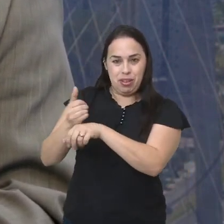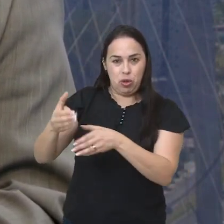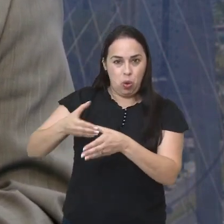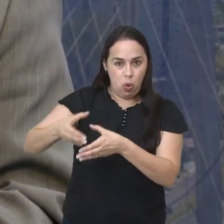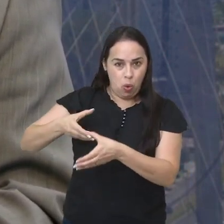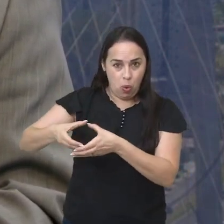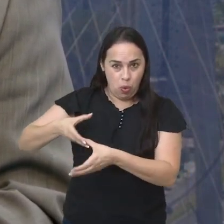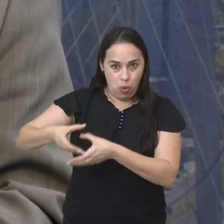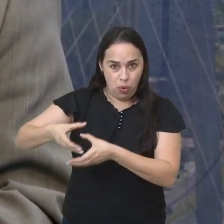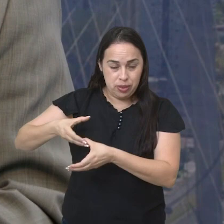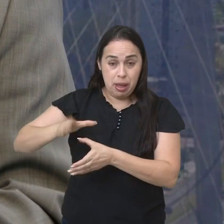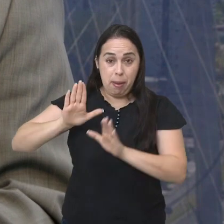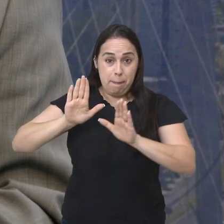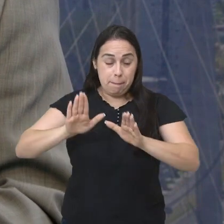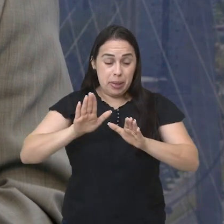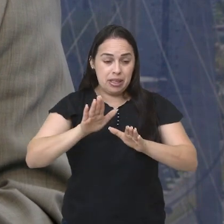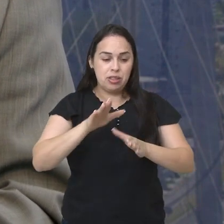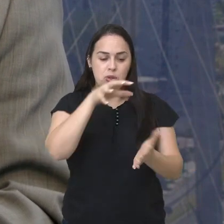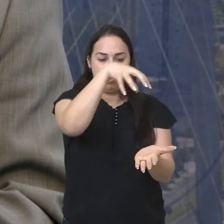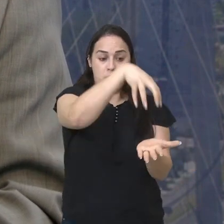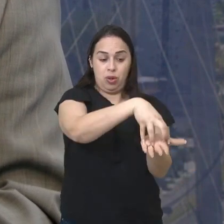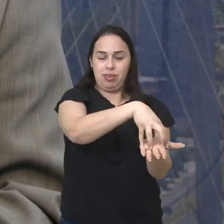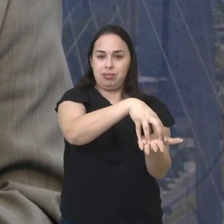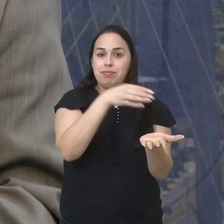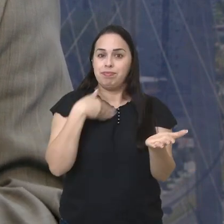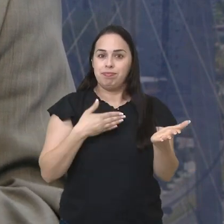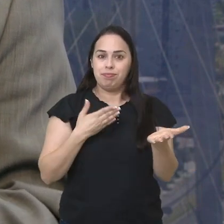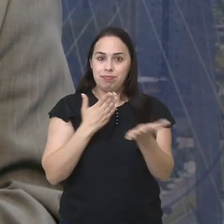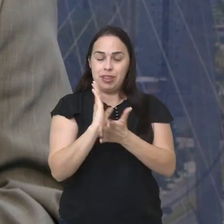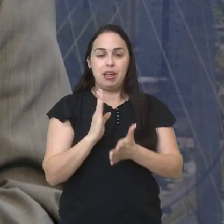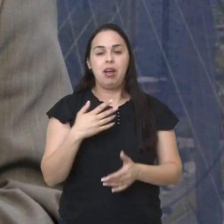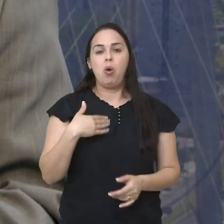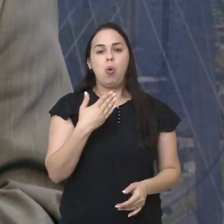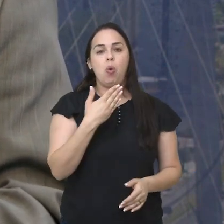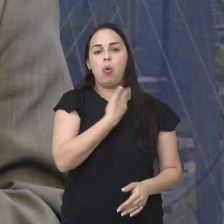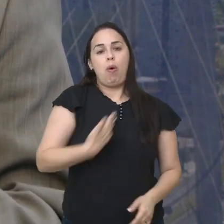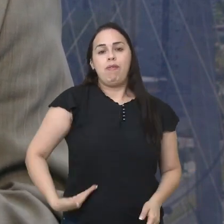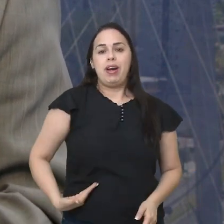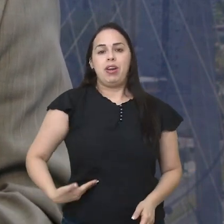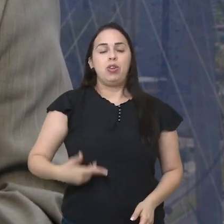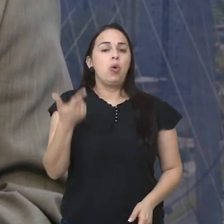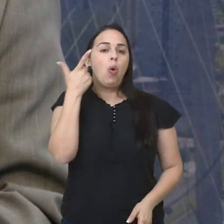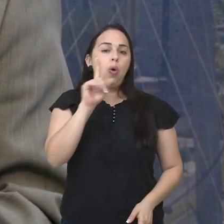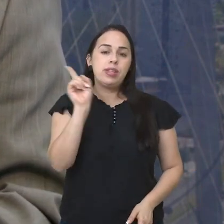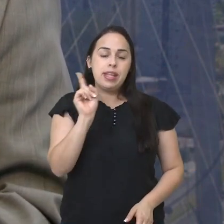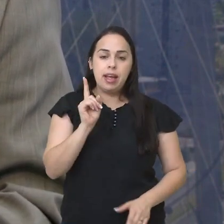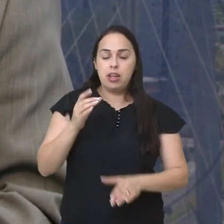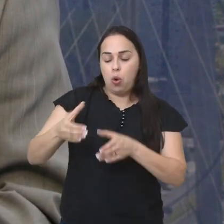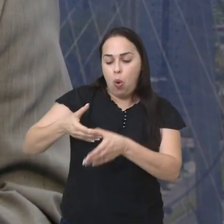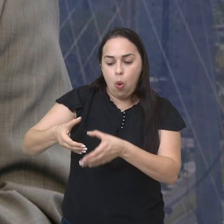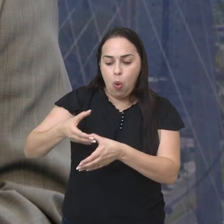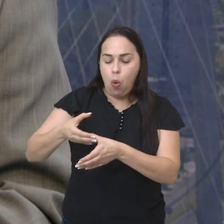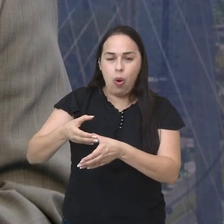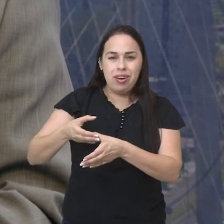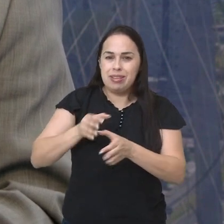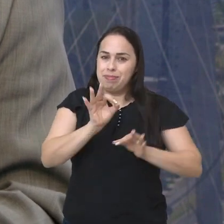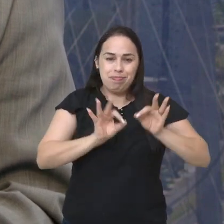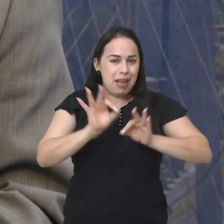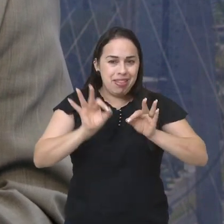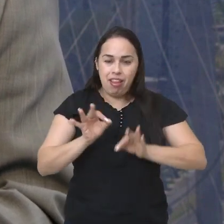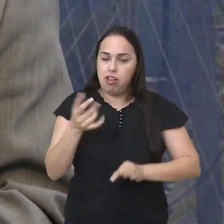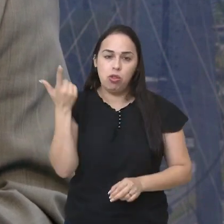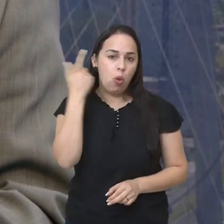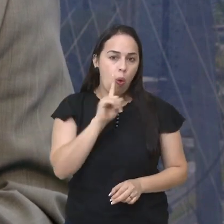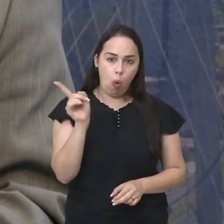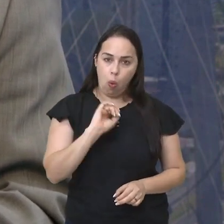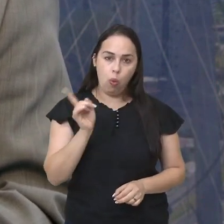setor chegou com a regulamentação autorizando isso, porque não adianta o Estado não consegue fazer concurso, o Estado não consegue se planejar sequer para